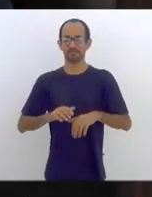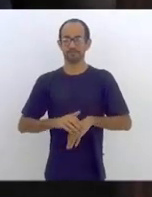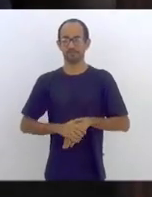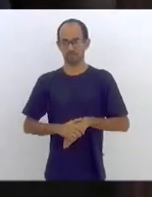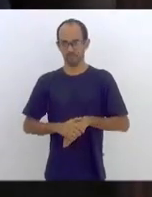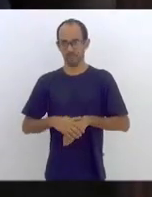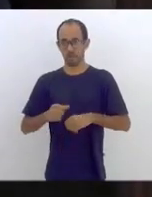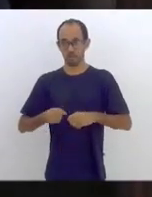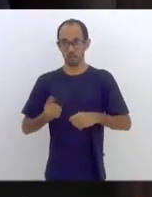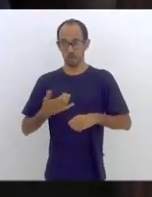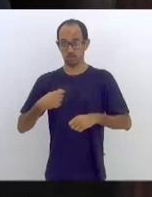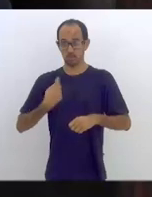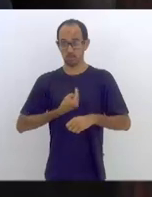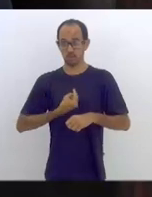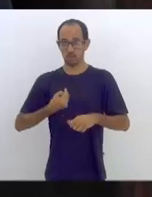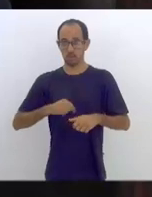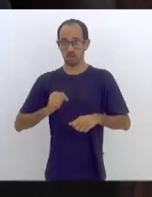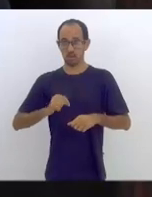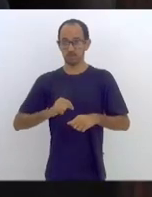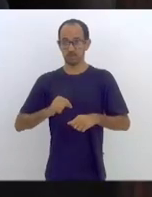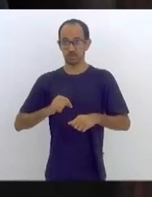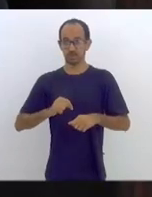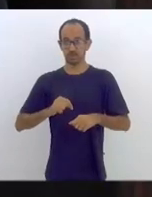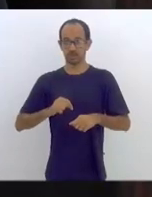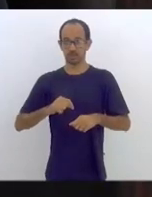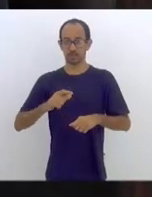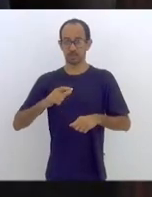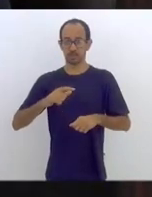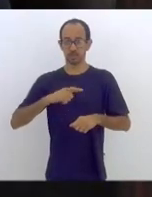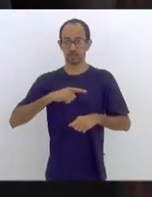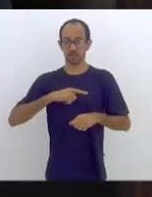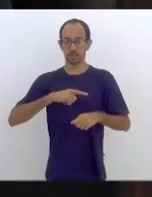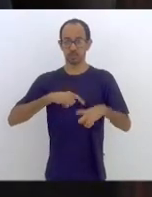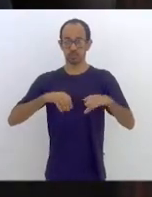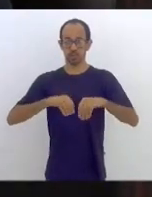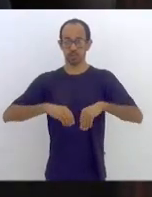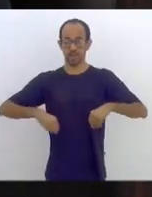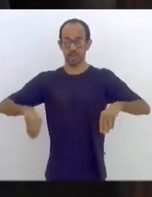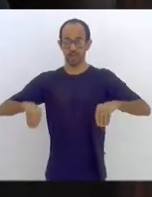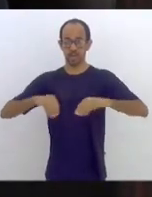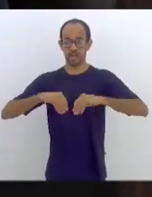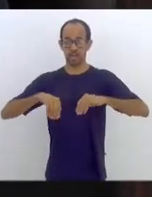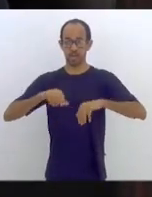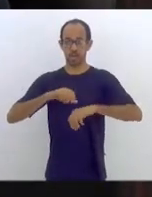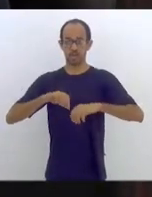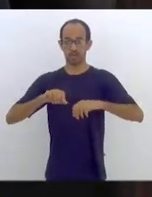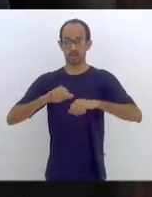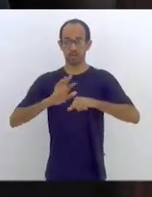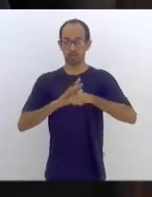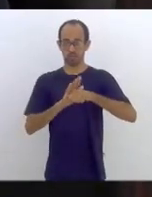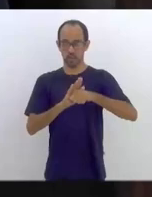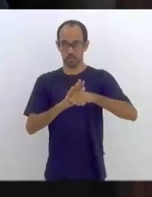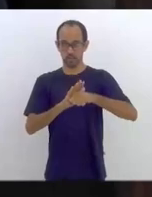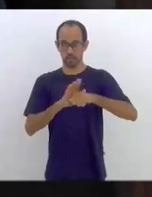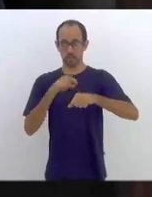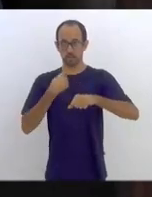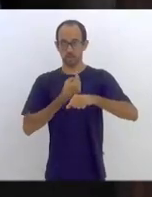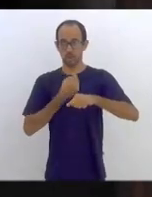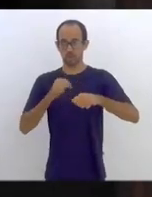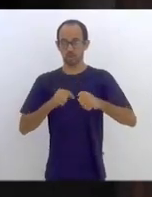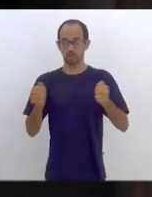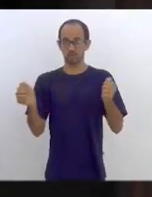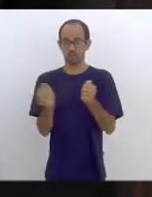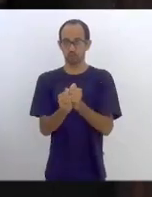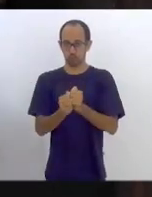E quando estavam para tomar o terreno de Pai João em Caxias, nós estivemos juntos